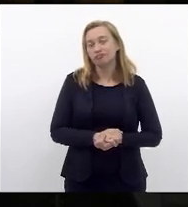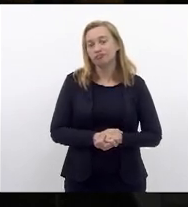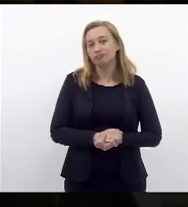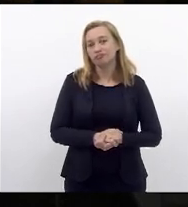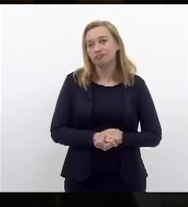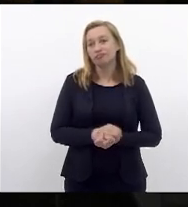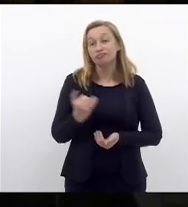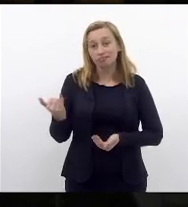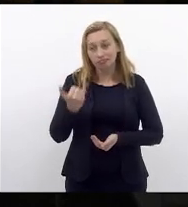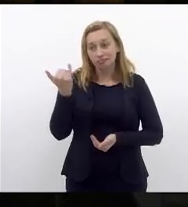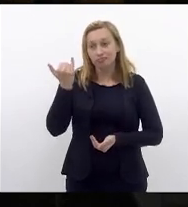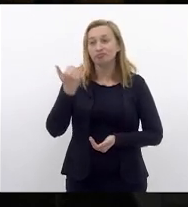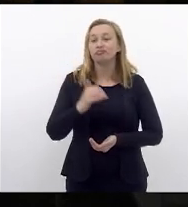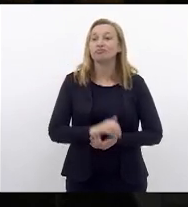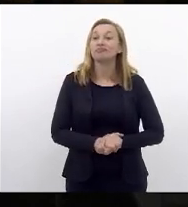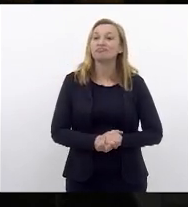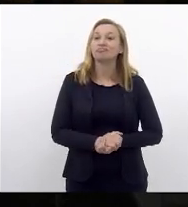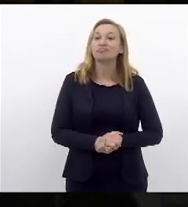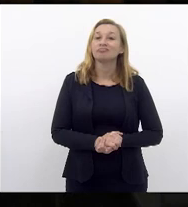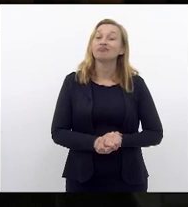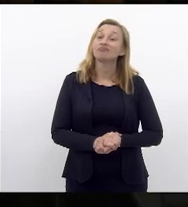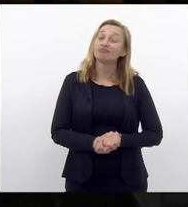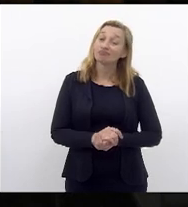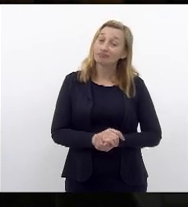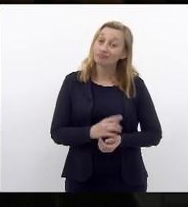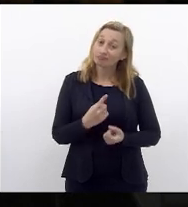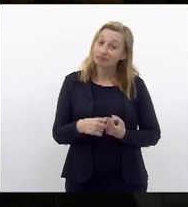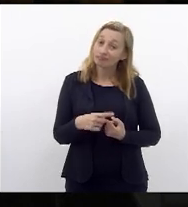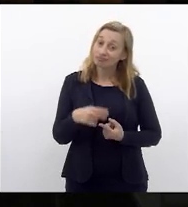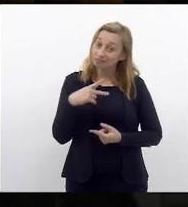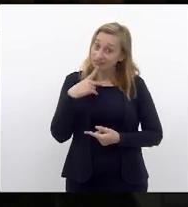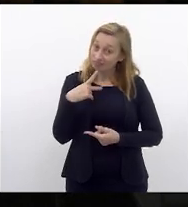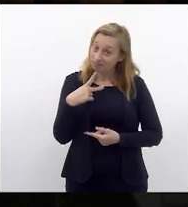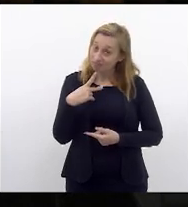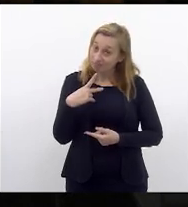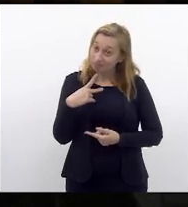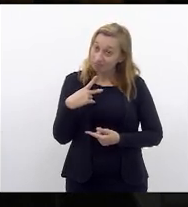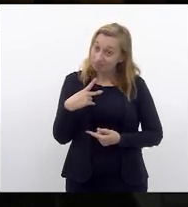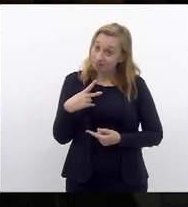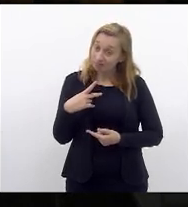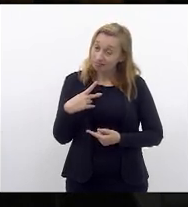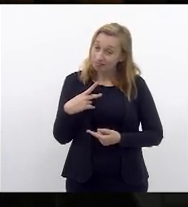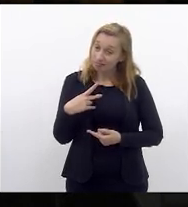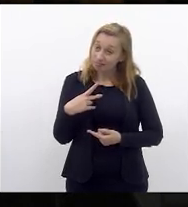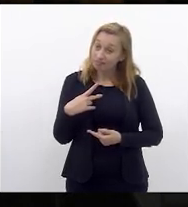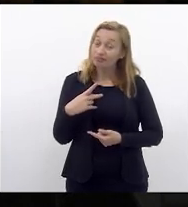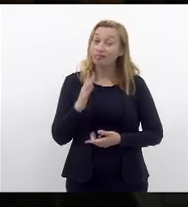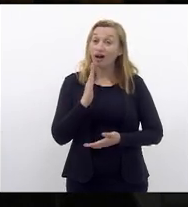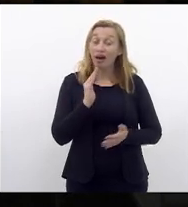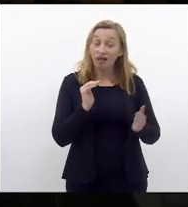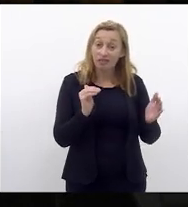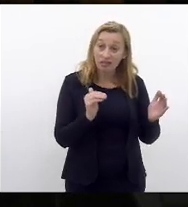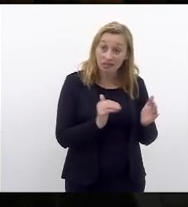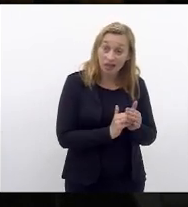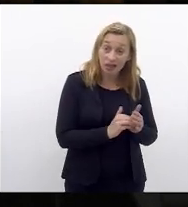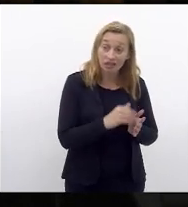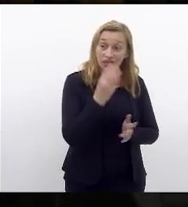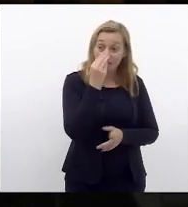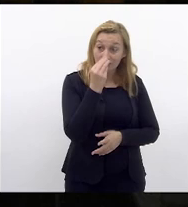pretéritos. Né? Porque, para realçar, que até ser insultado o